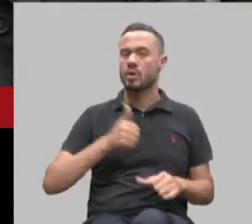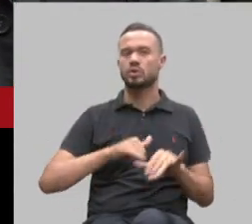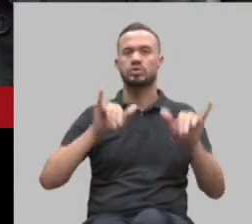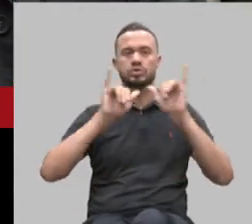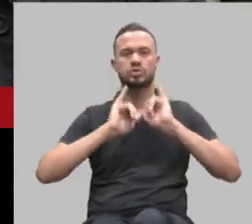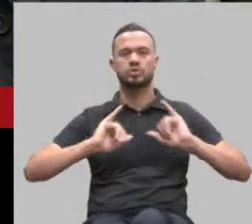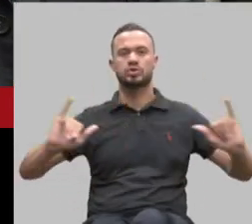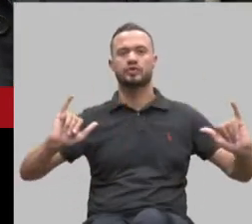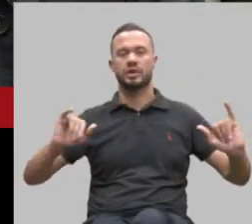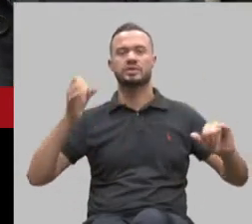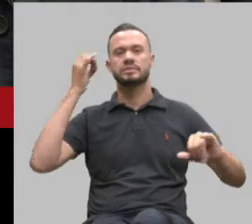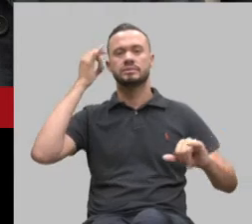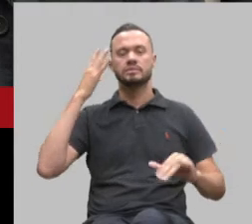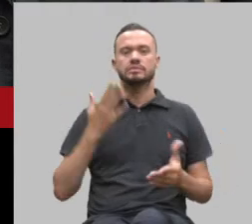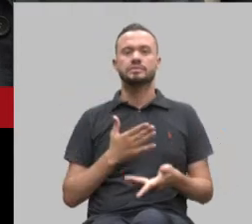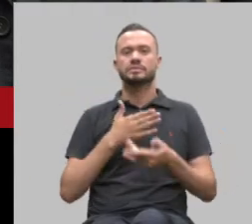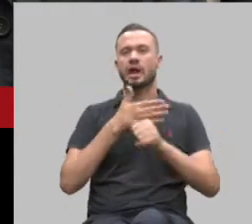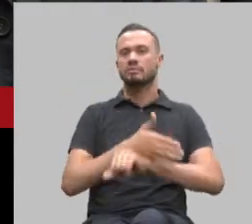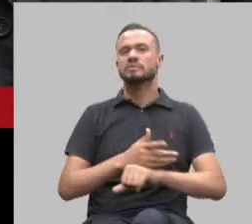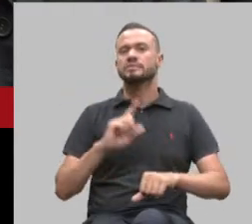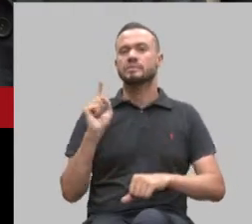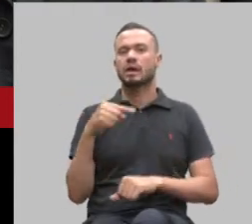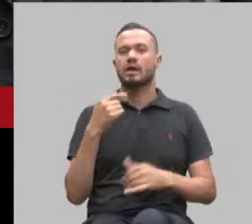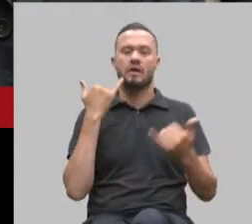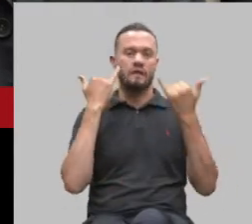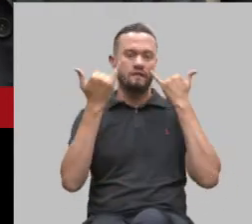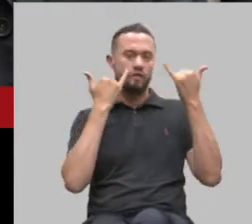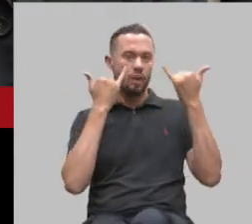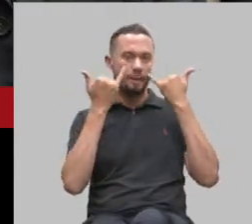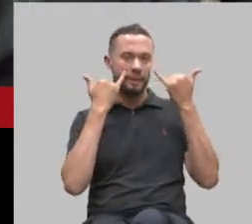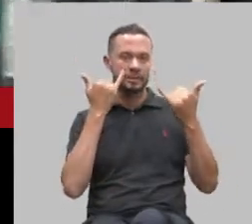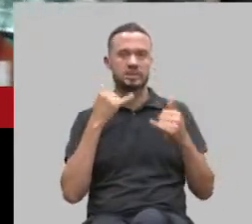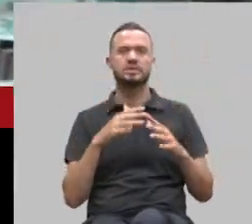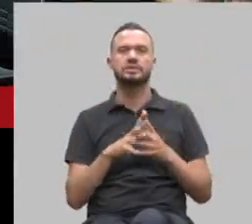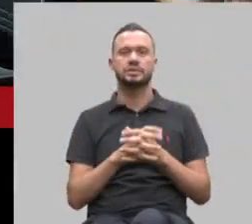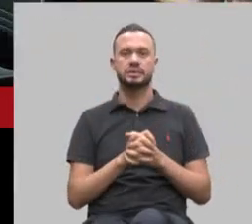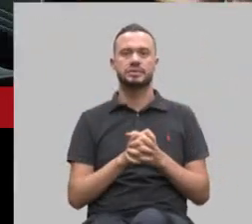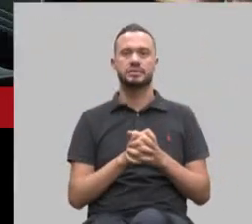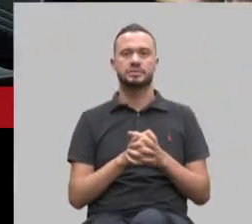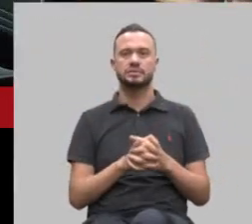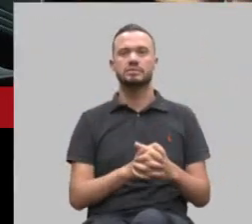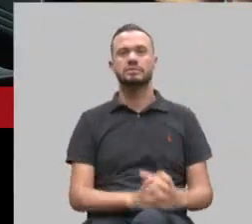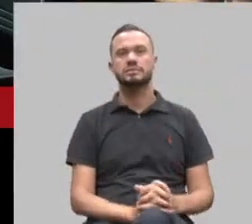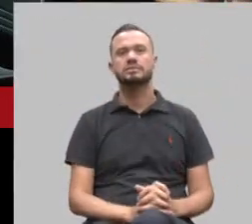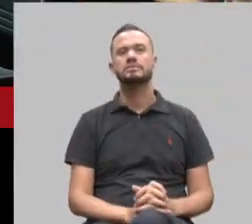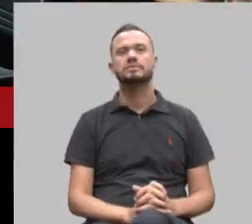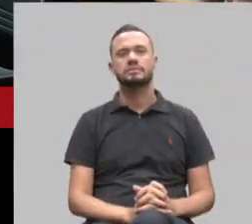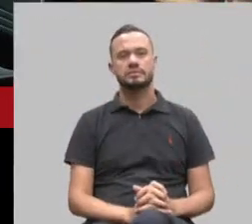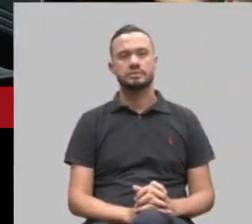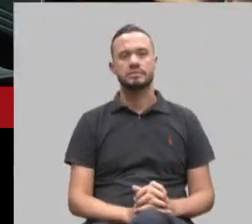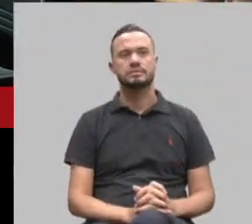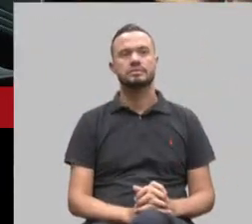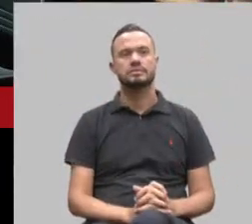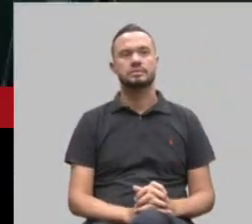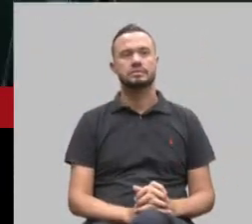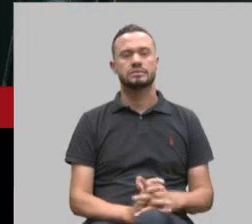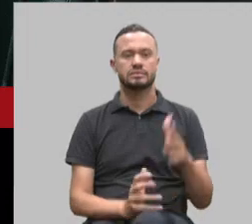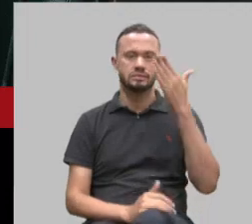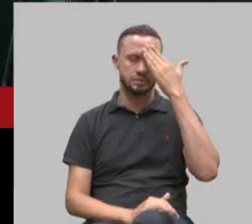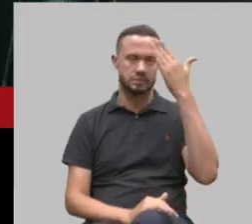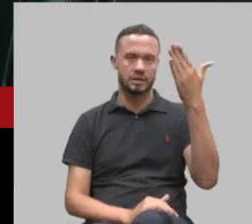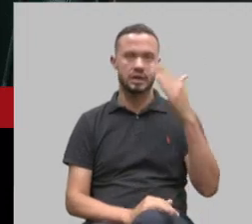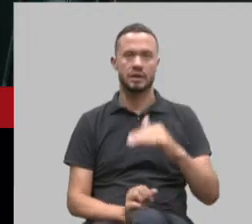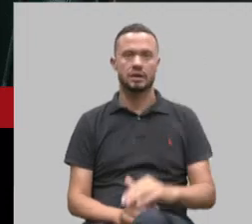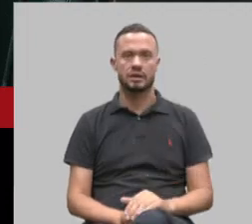e facilidade de acesso a todas as informações previstas ali Obrigada nós temos